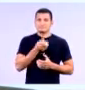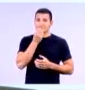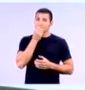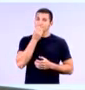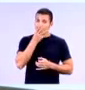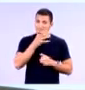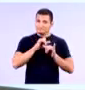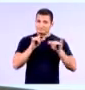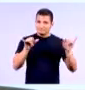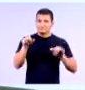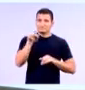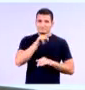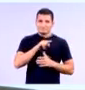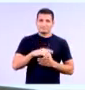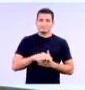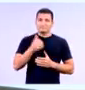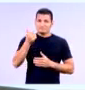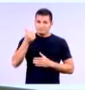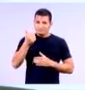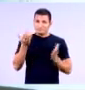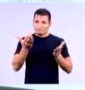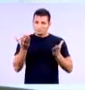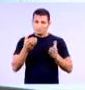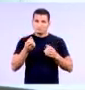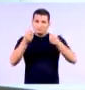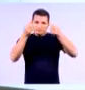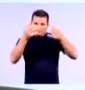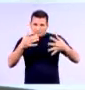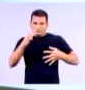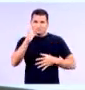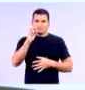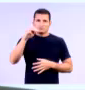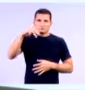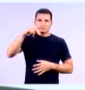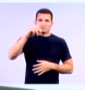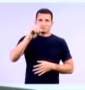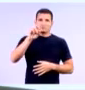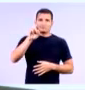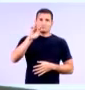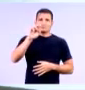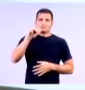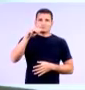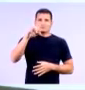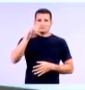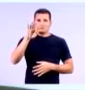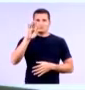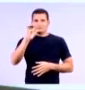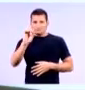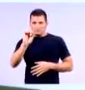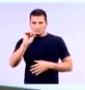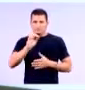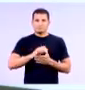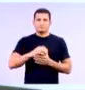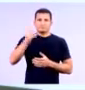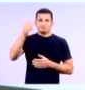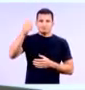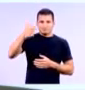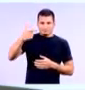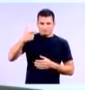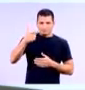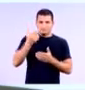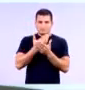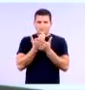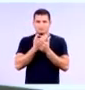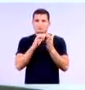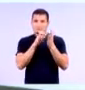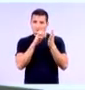gente. Primeiro, hoje nós vamos falar sobre comportamento. Na primeira aula a gente falou sobre classes objetos. Na segunda aula a gente falou sobre as